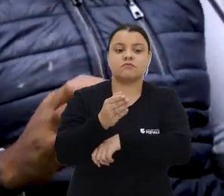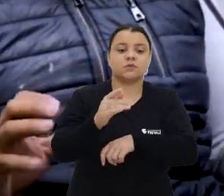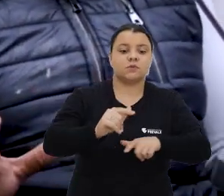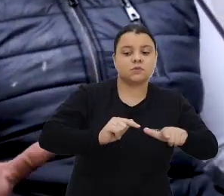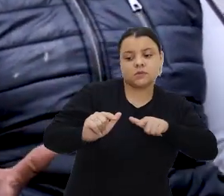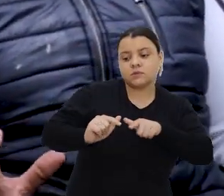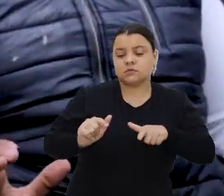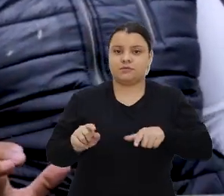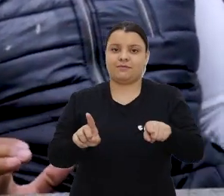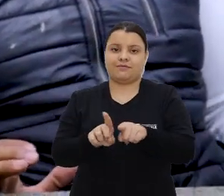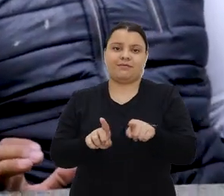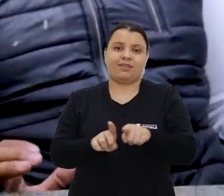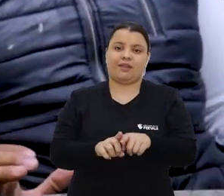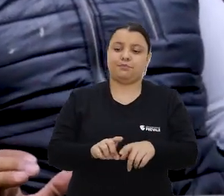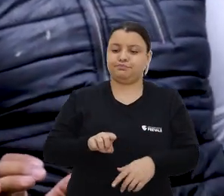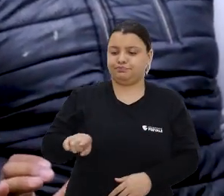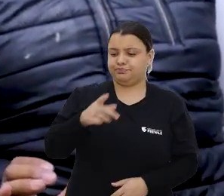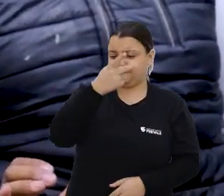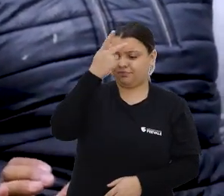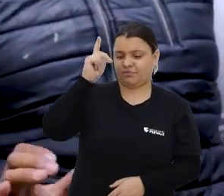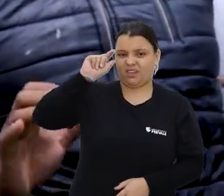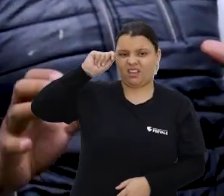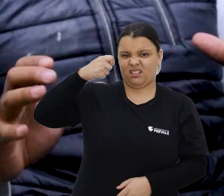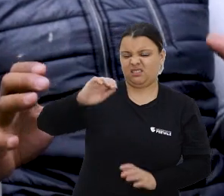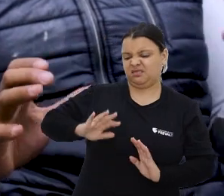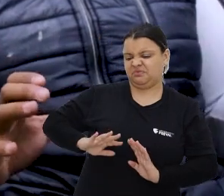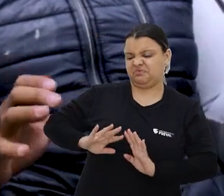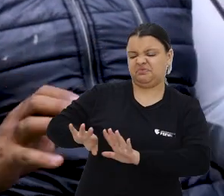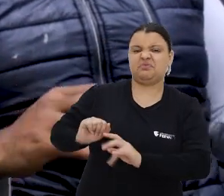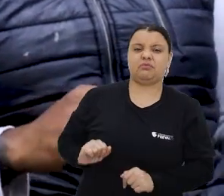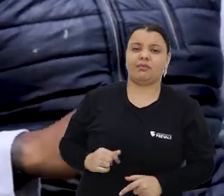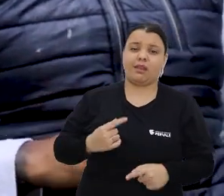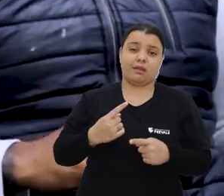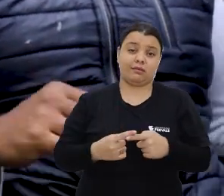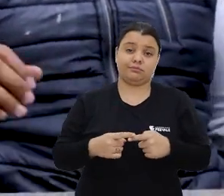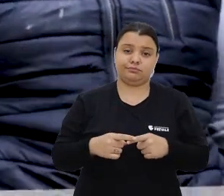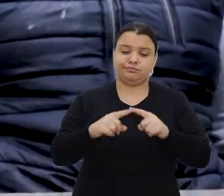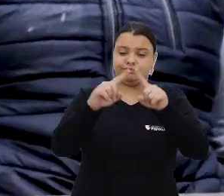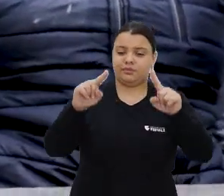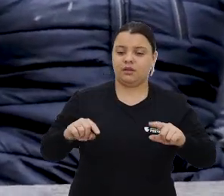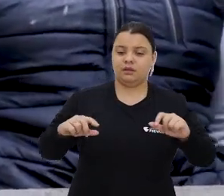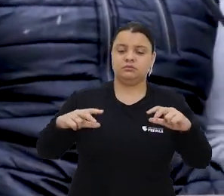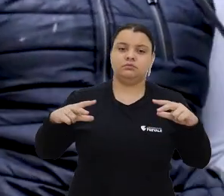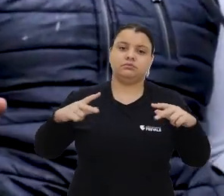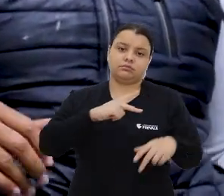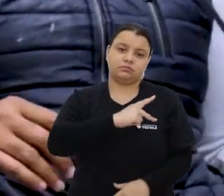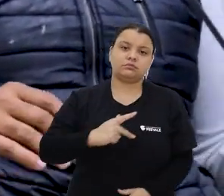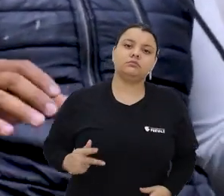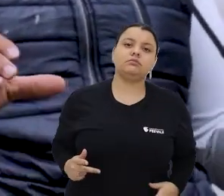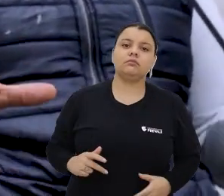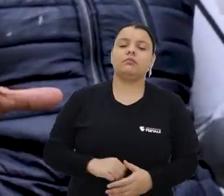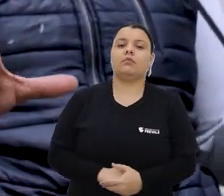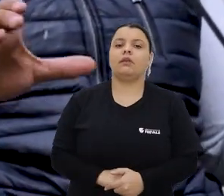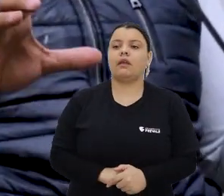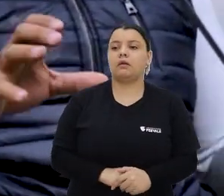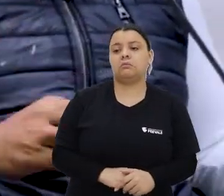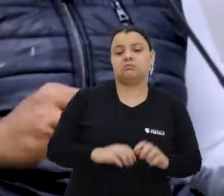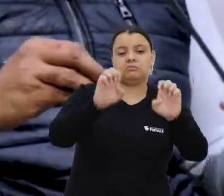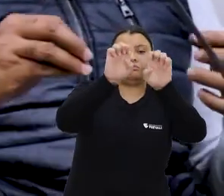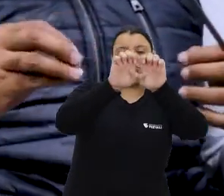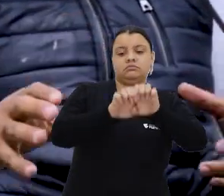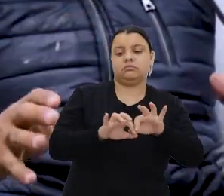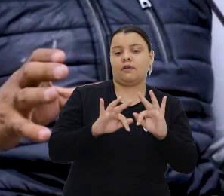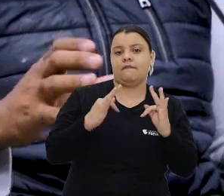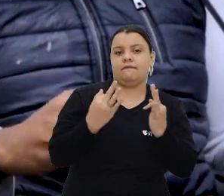também de rechaçar essas pessoas. Porque o funcionário público a gente sabe que era uma estrutura familiar onde, por